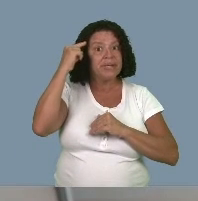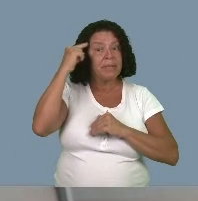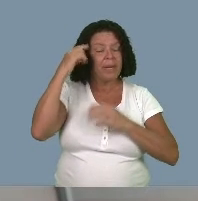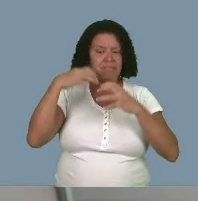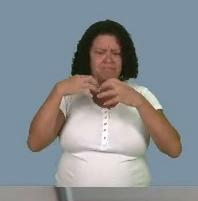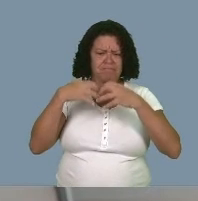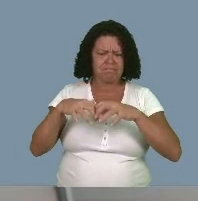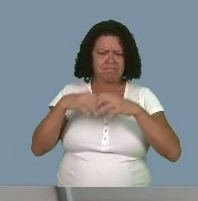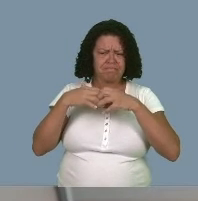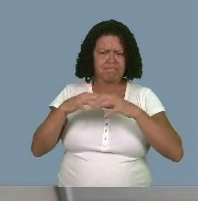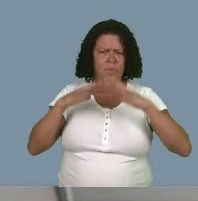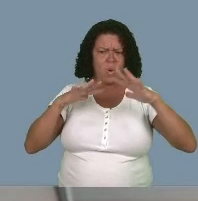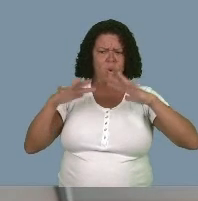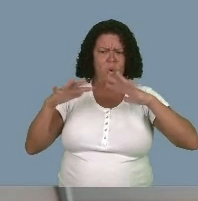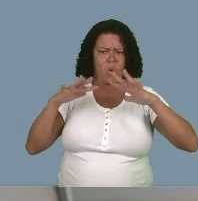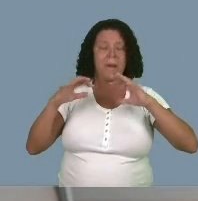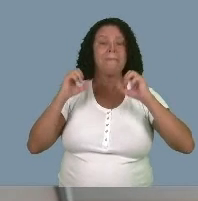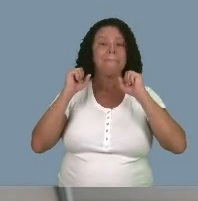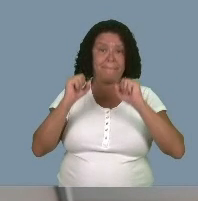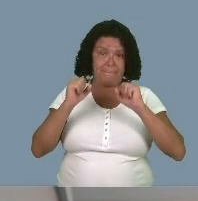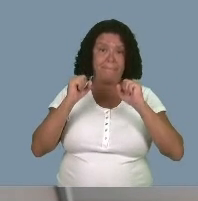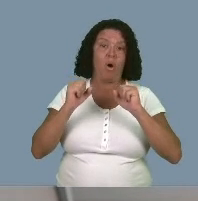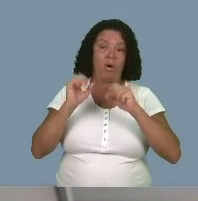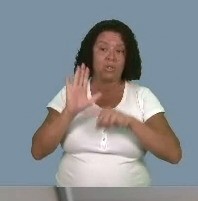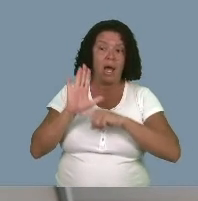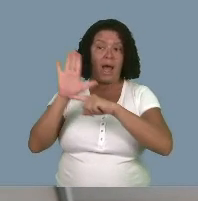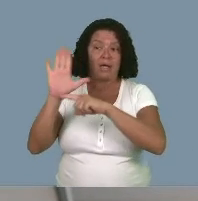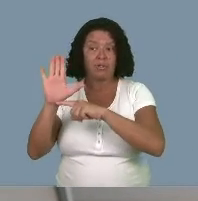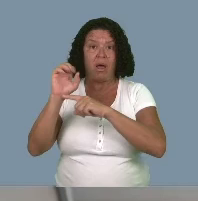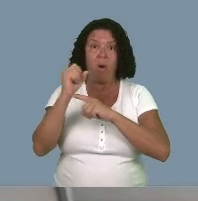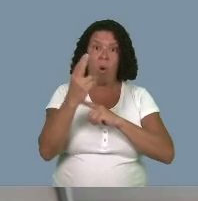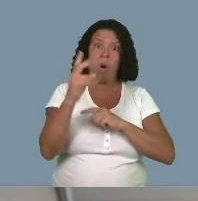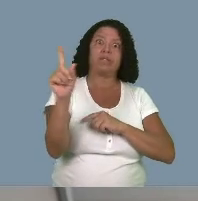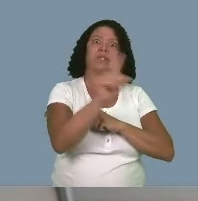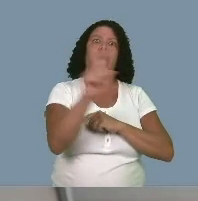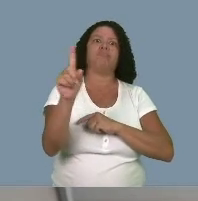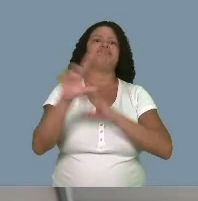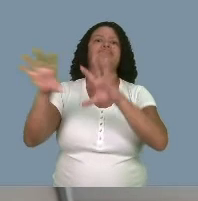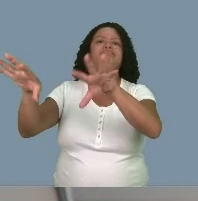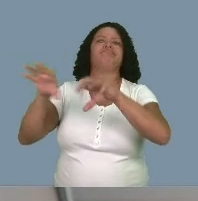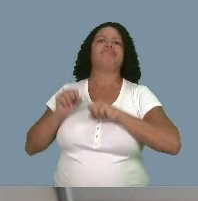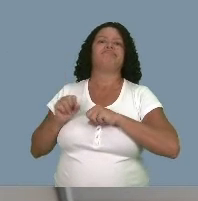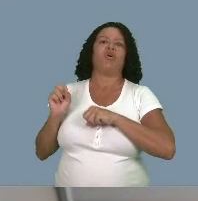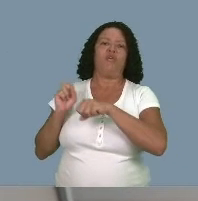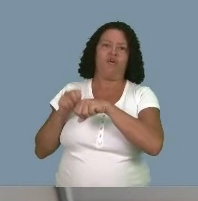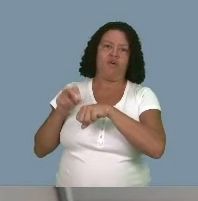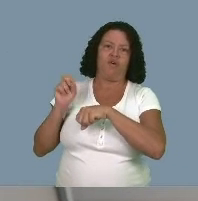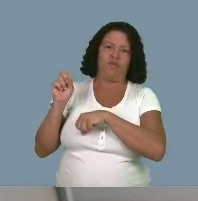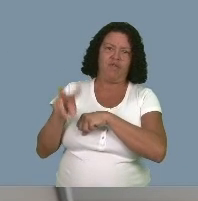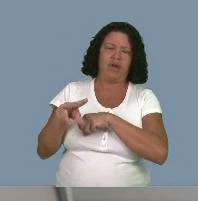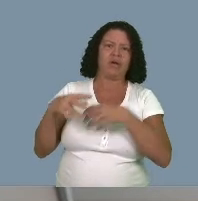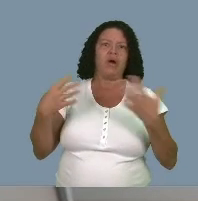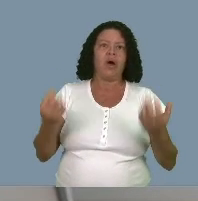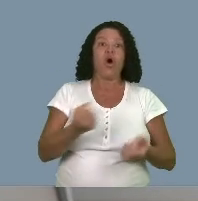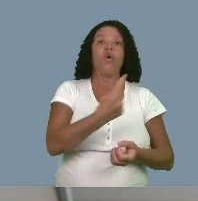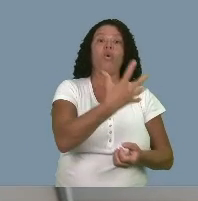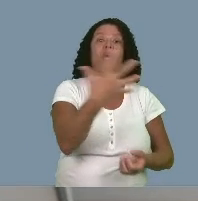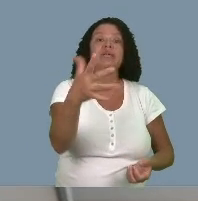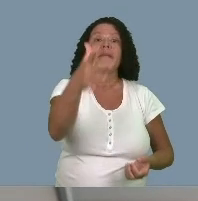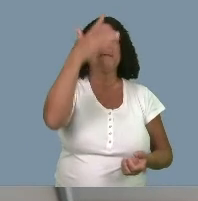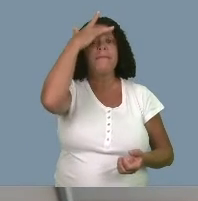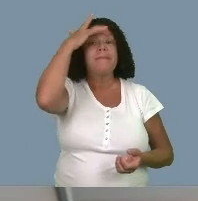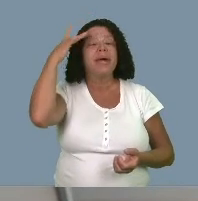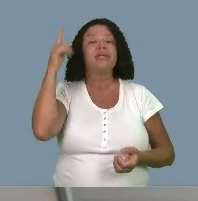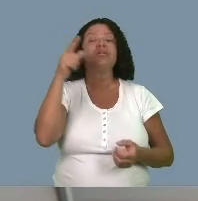vibração podem sim favorecer ou não a contaminação pelo vírus. Quantas pessoas que a gente conhece que